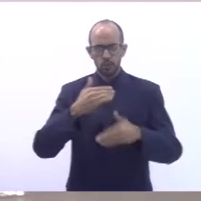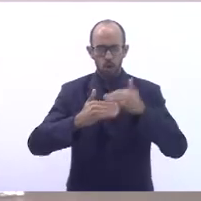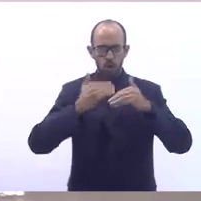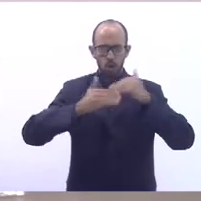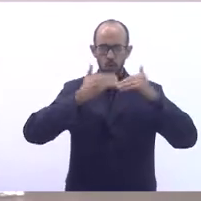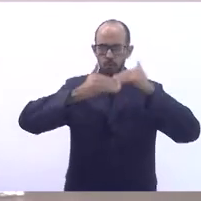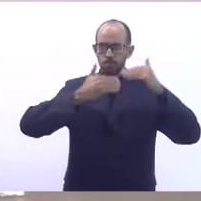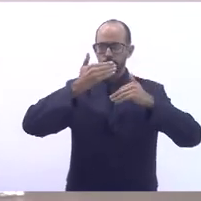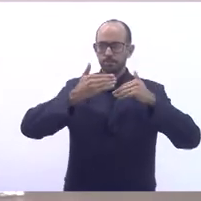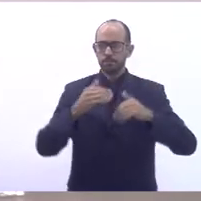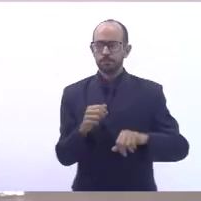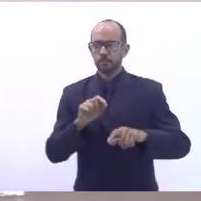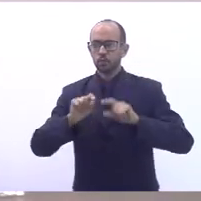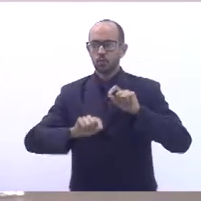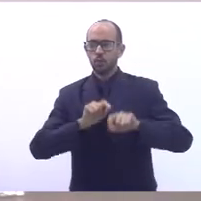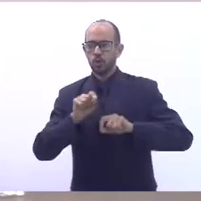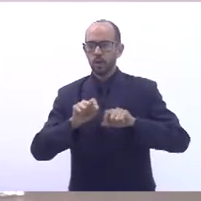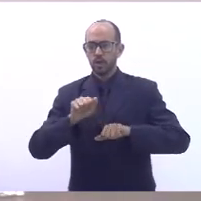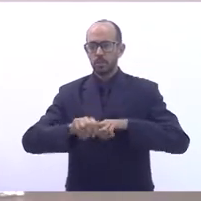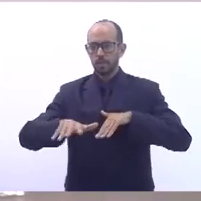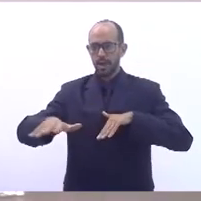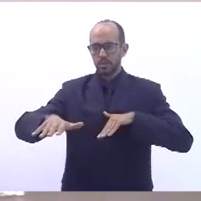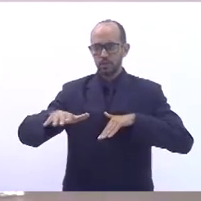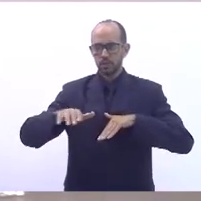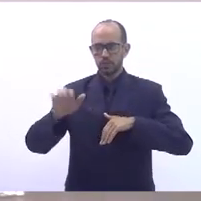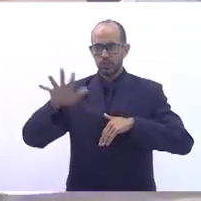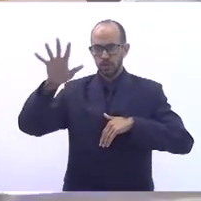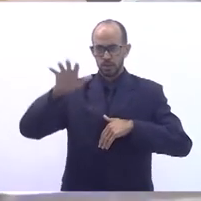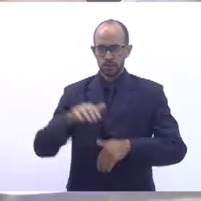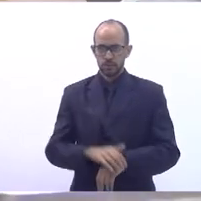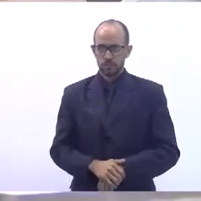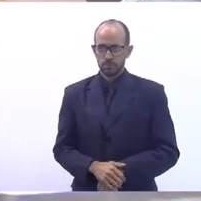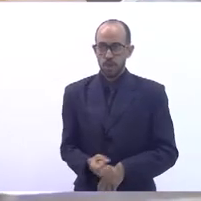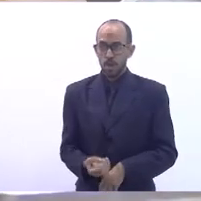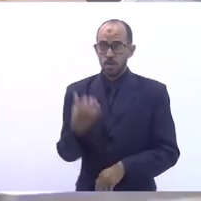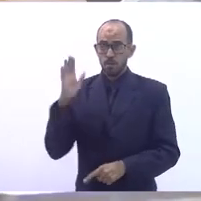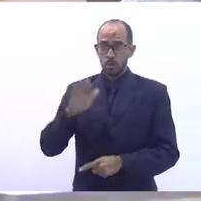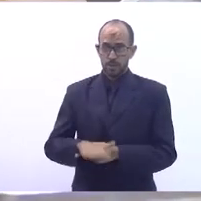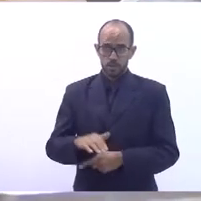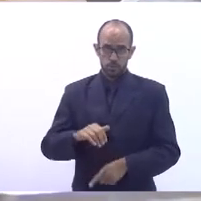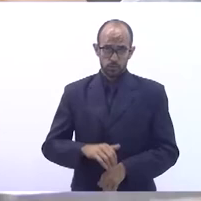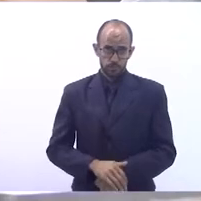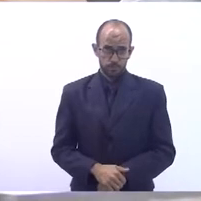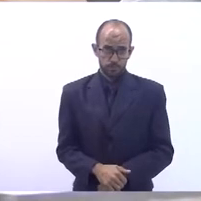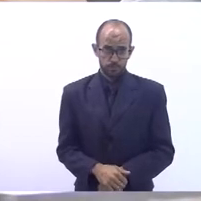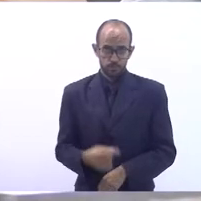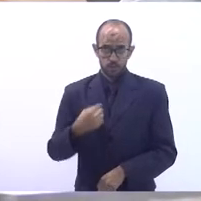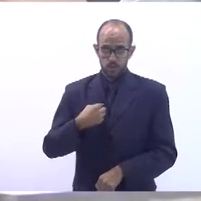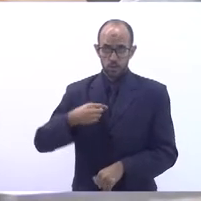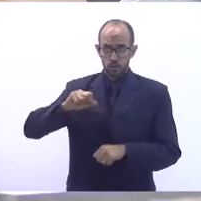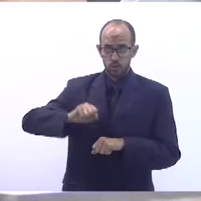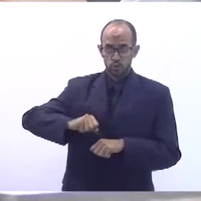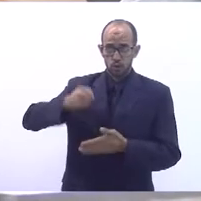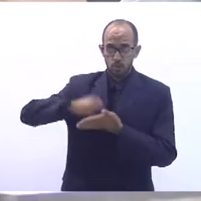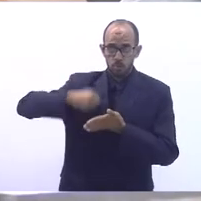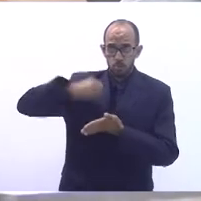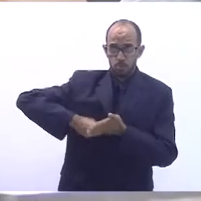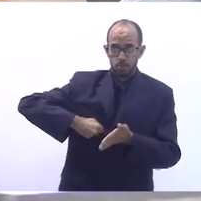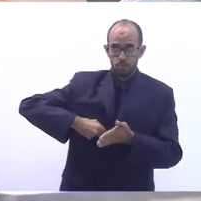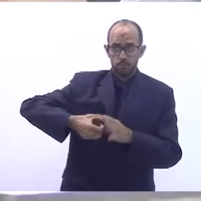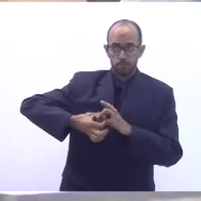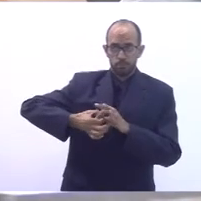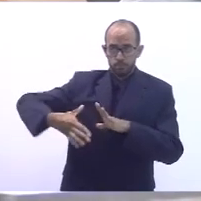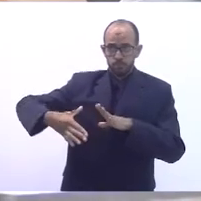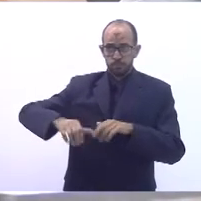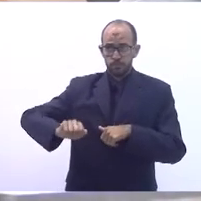passos da Marcha das favelas Boa tarde eu sou militante dependente da Marcha das